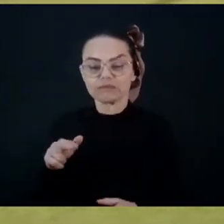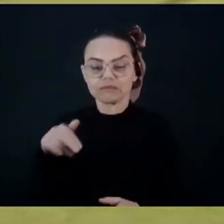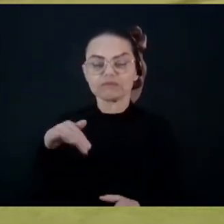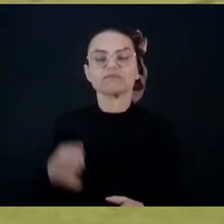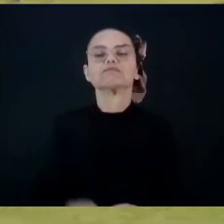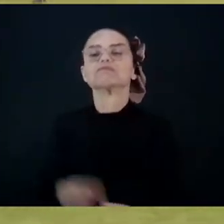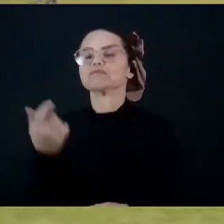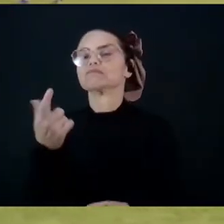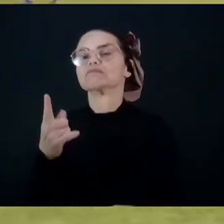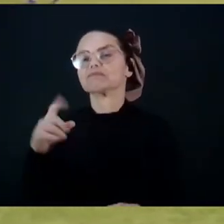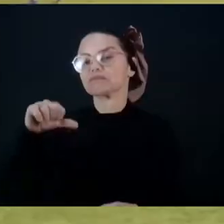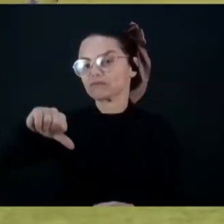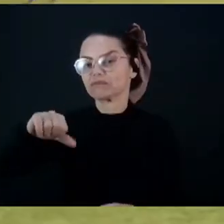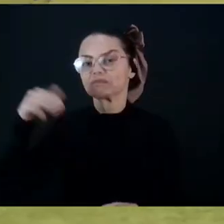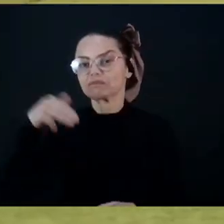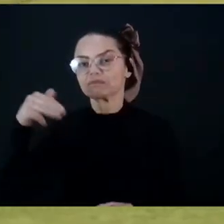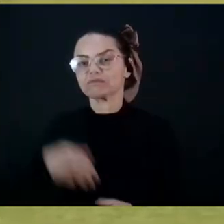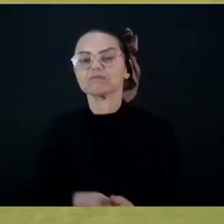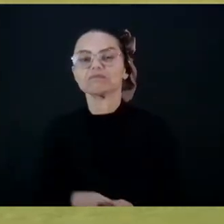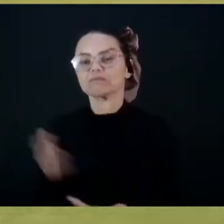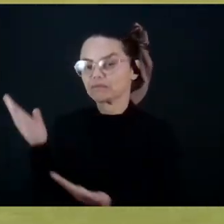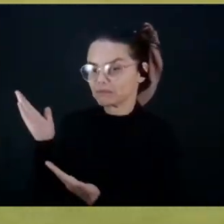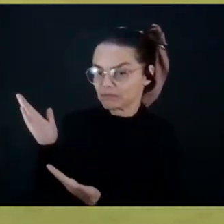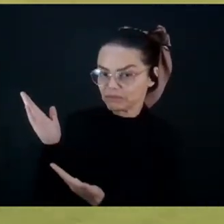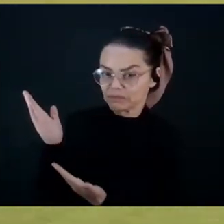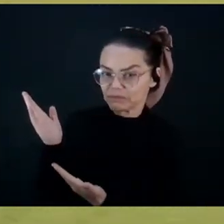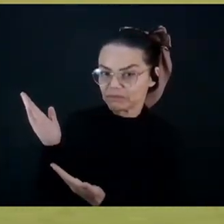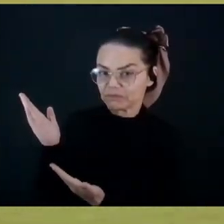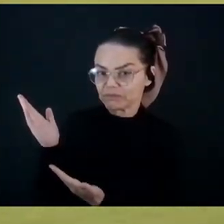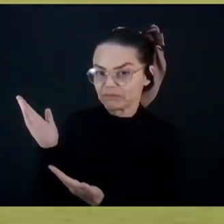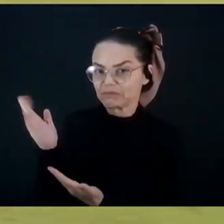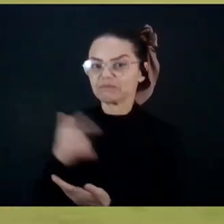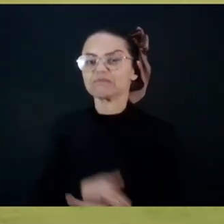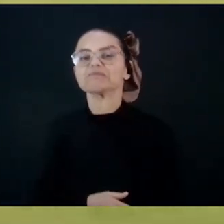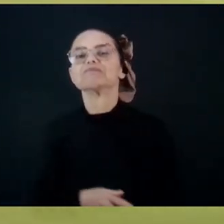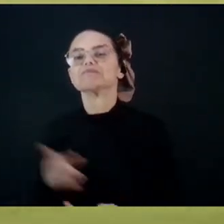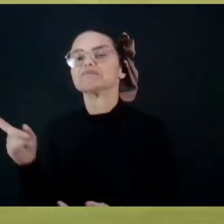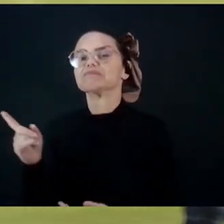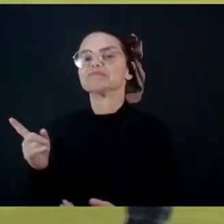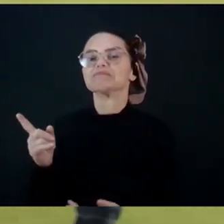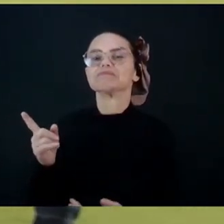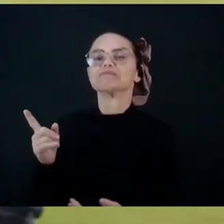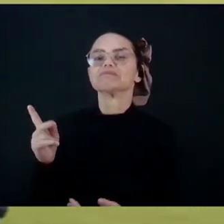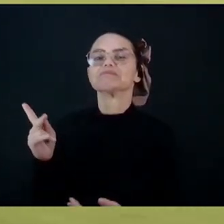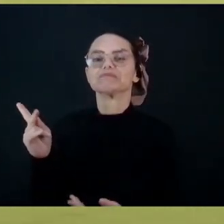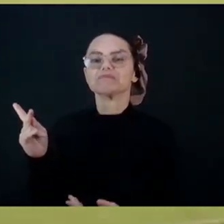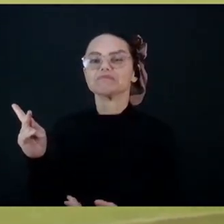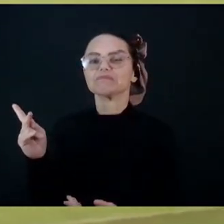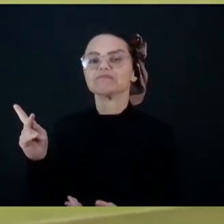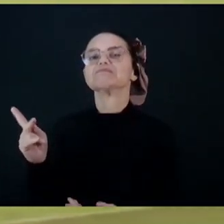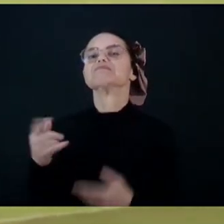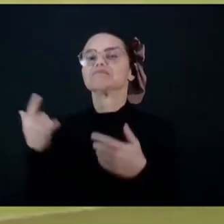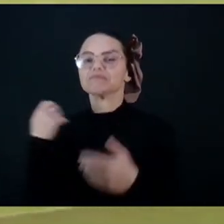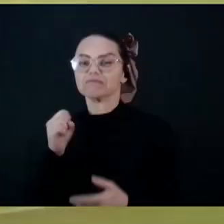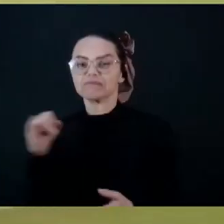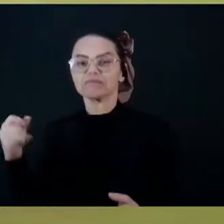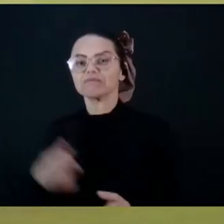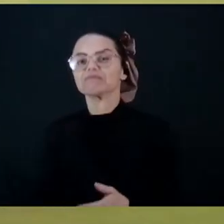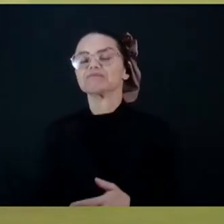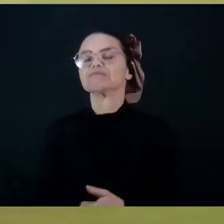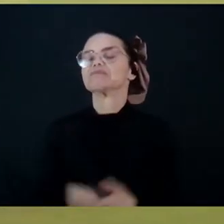minutos Emerson foi à linha de fundo e cruzou o rasteiro para Cauã Jesus, como se fosse um